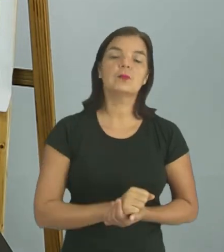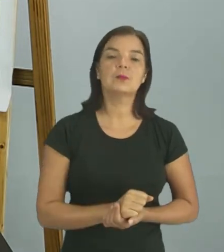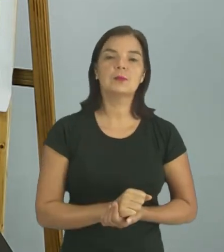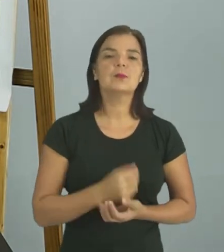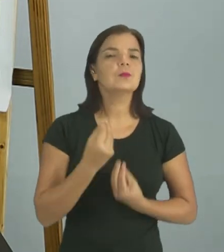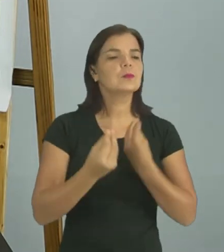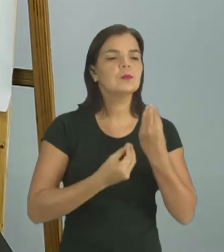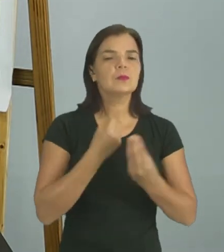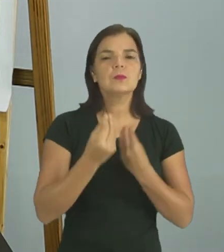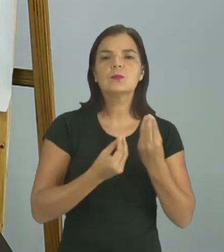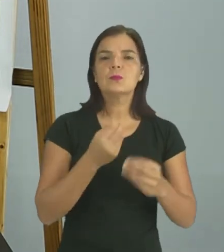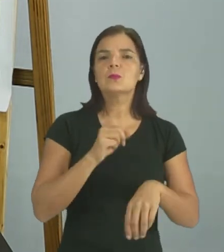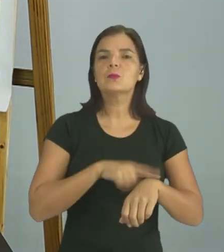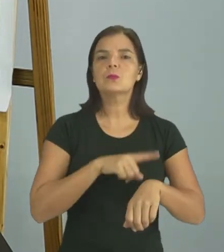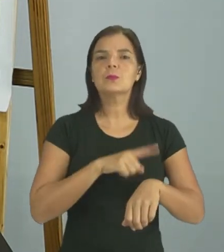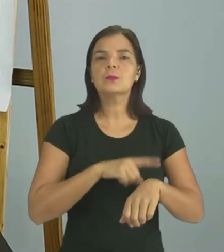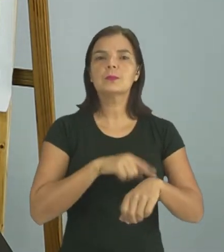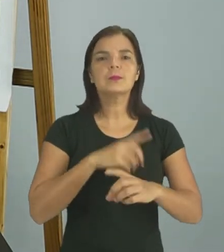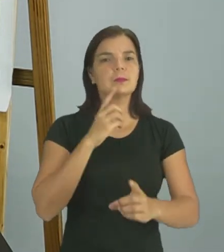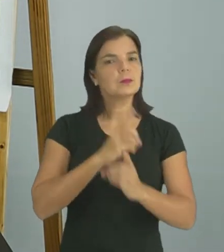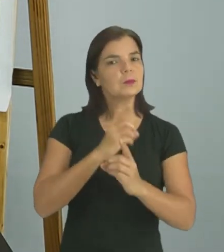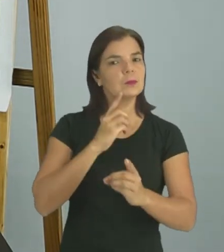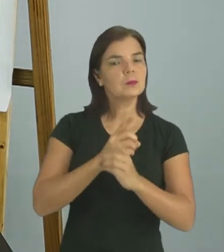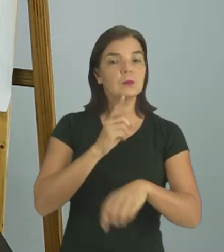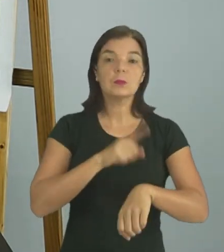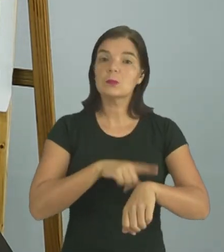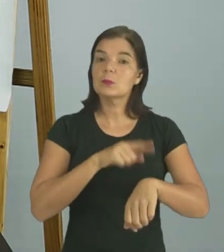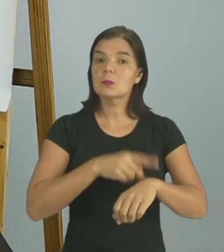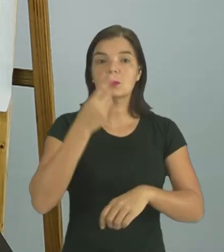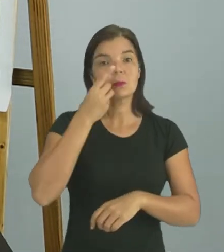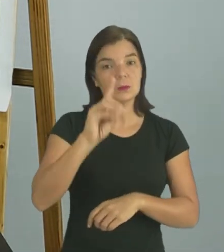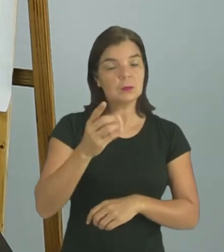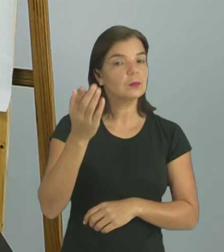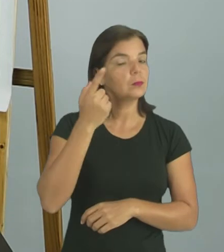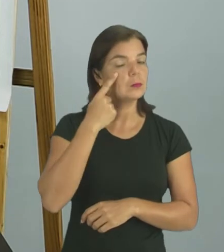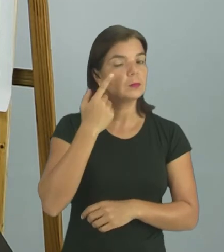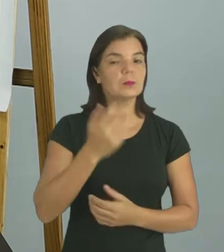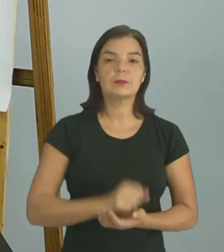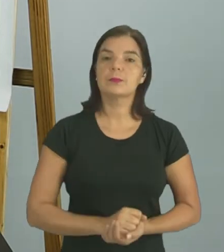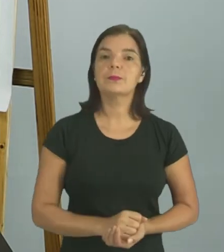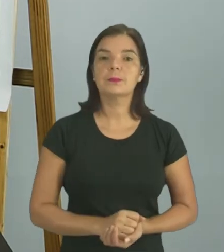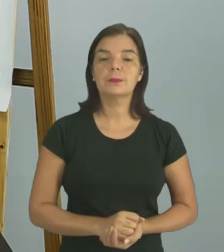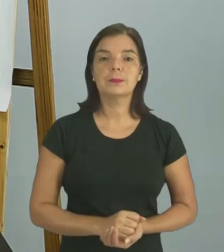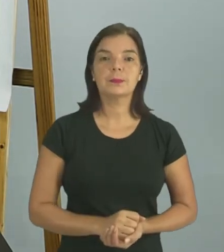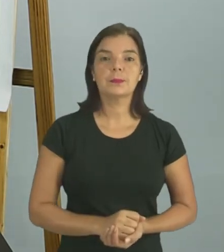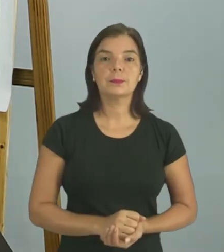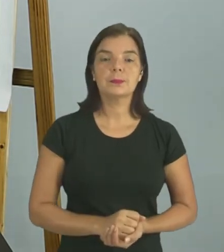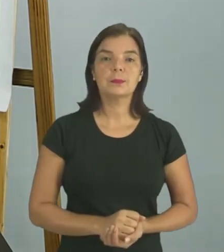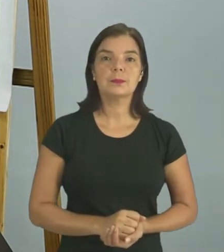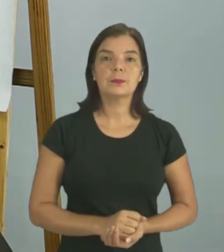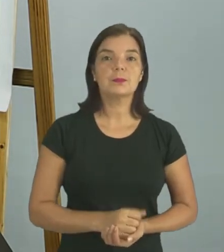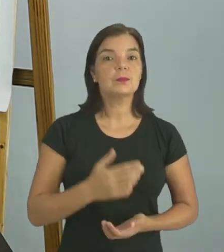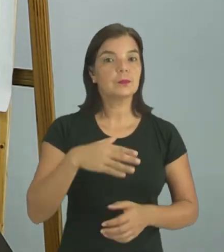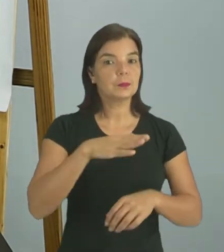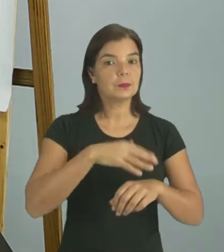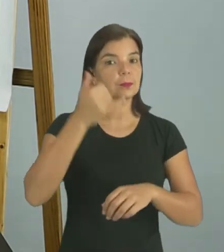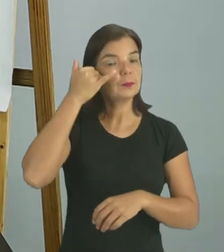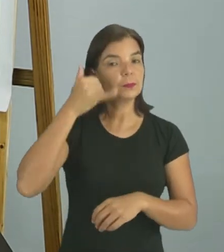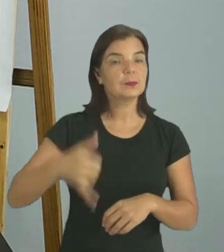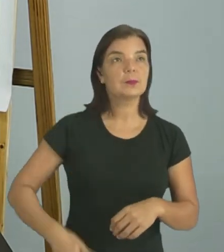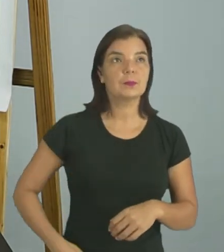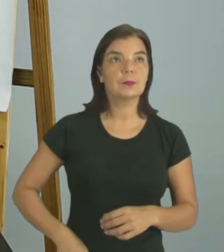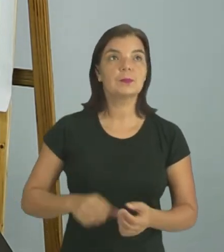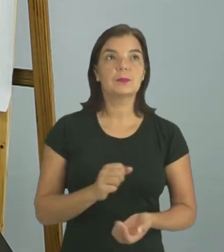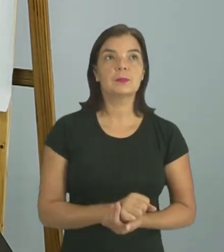o tempo, como que o homem foi descobrindo essas horas do dia? Vamos lá. Vou pegar aqui o meu telefone. Ele